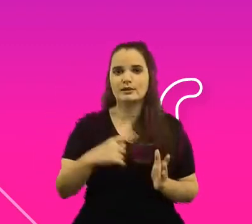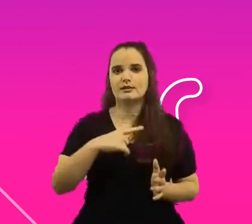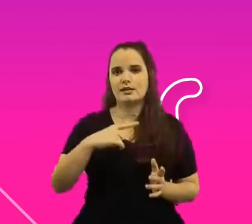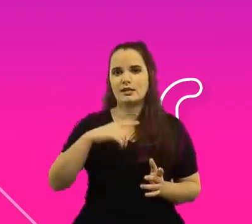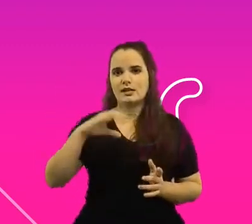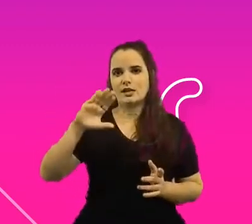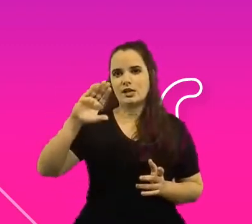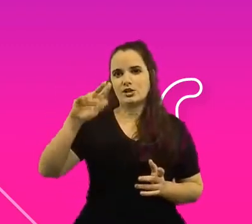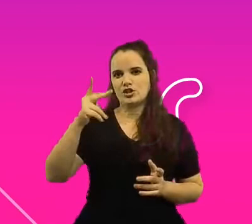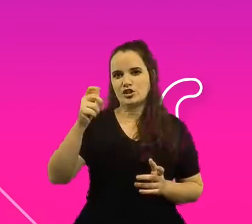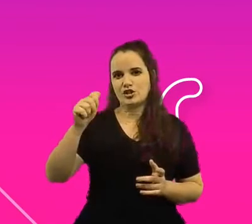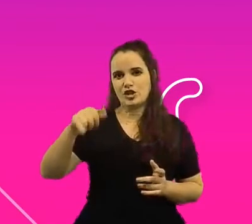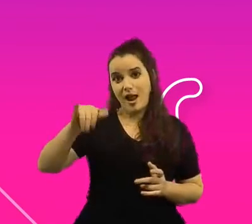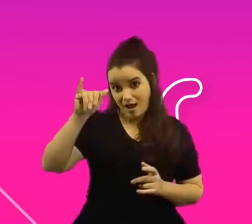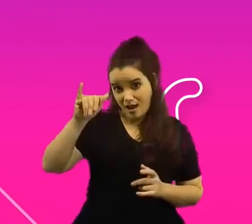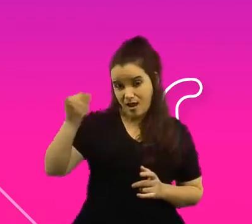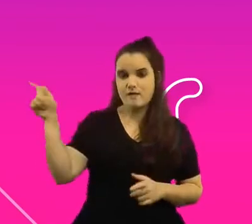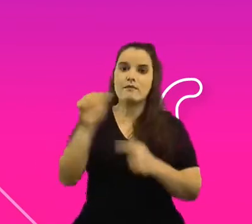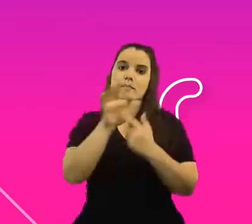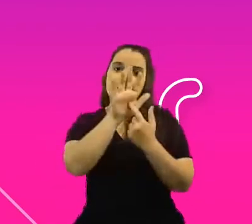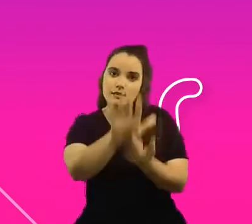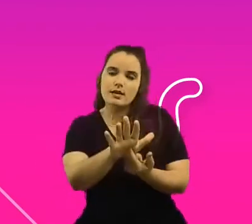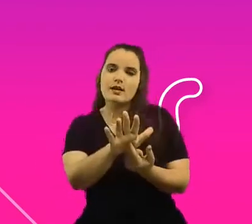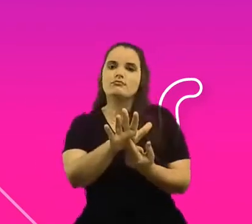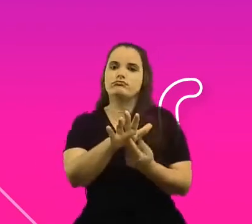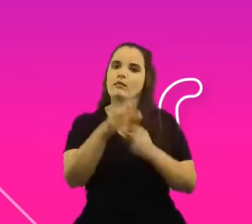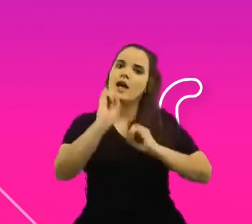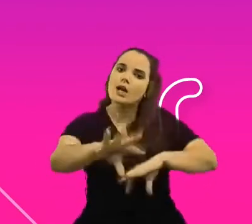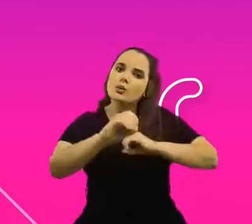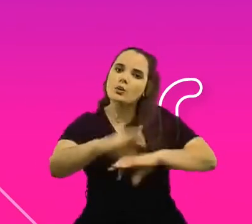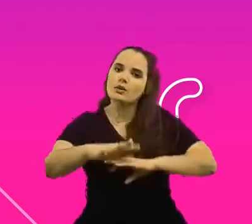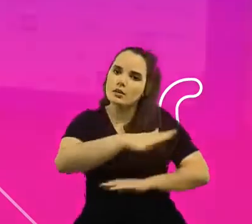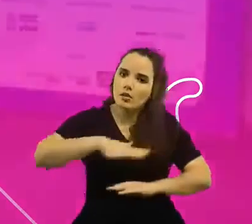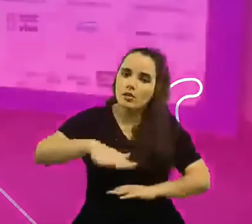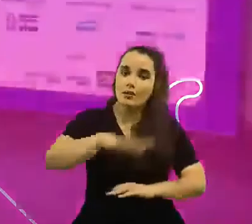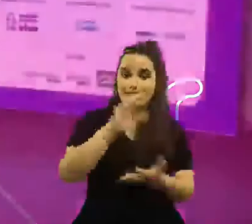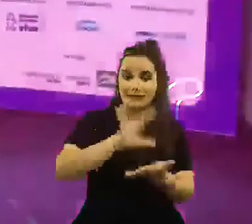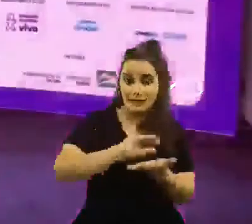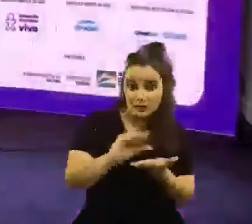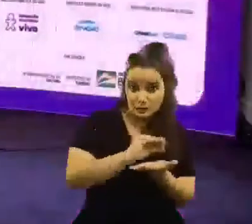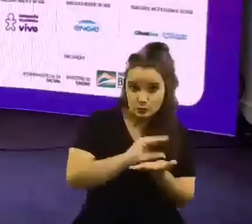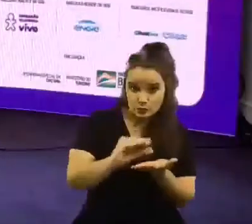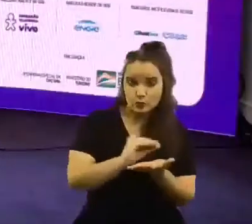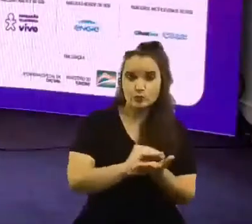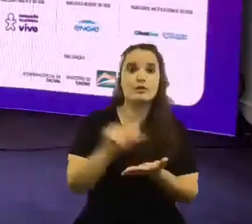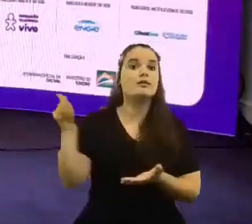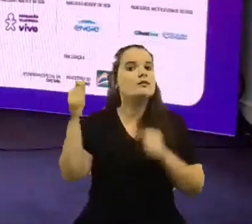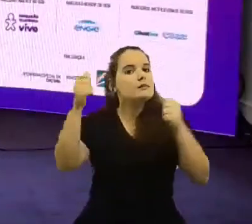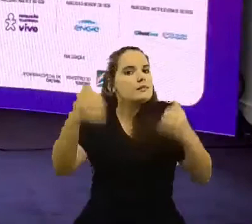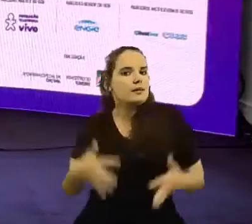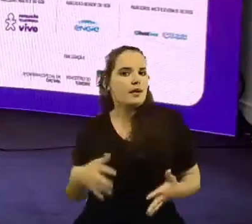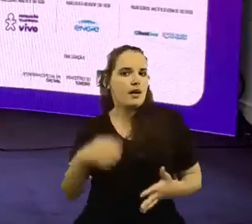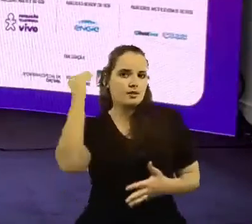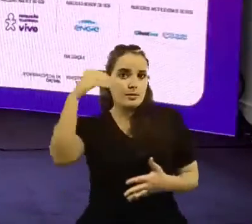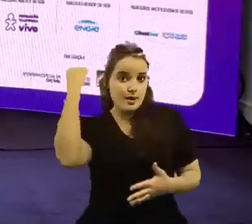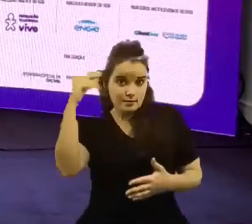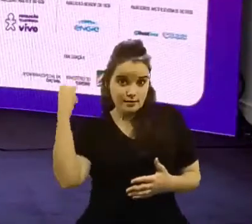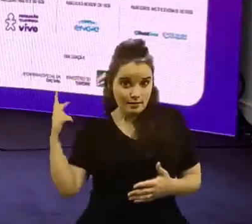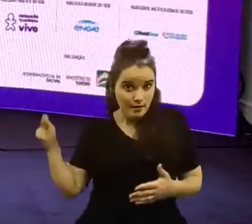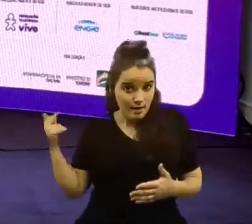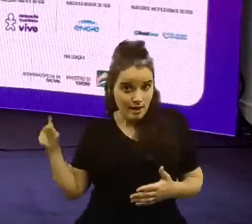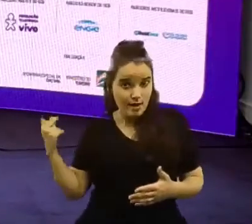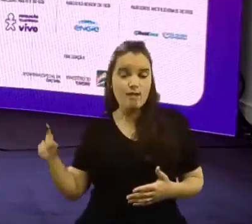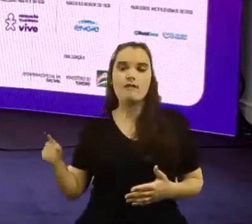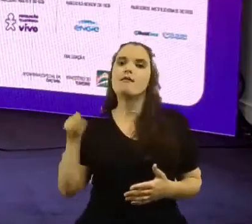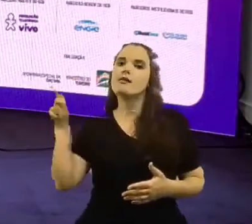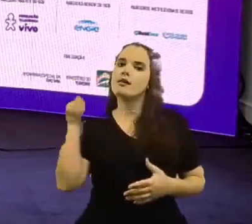dados. Ela vai falar para vocês dessa experiência dela de produzir esse primeiro capítulo. E